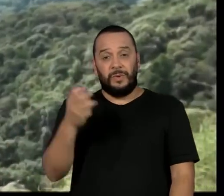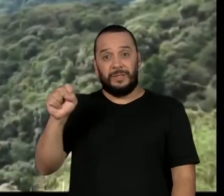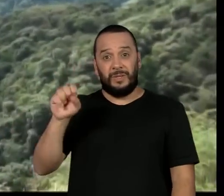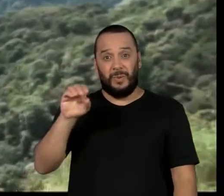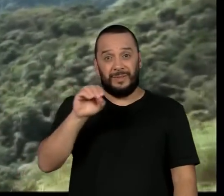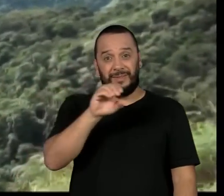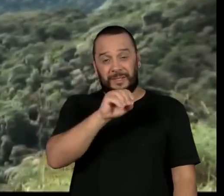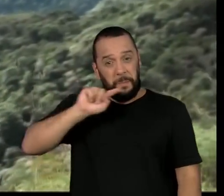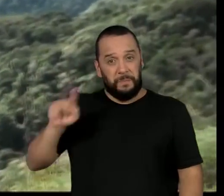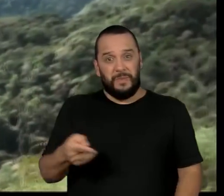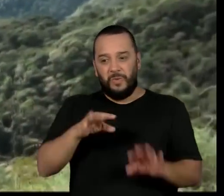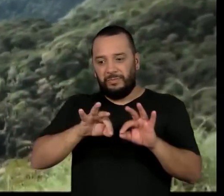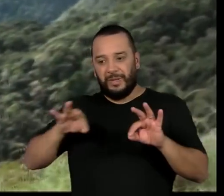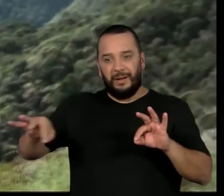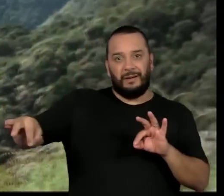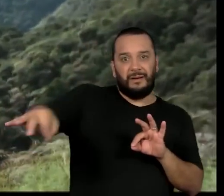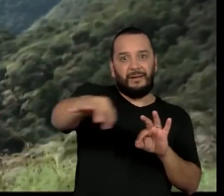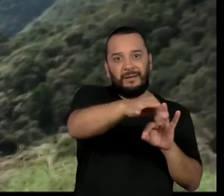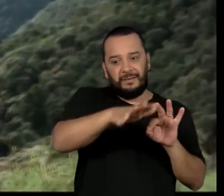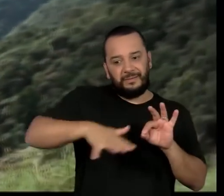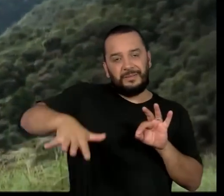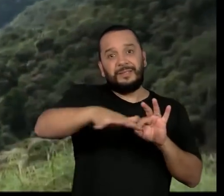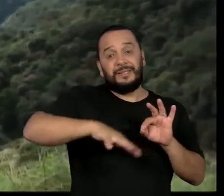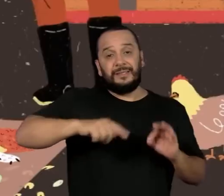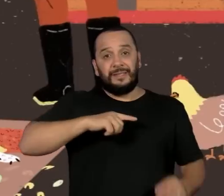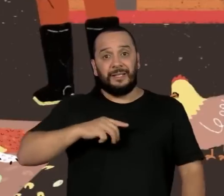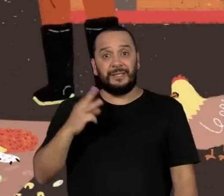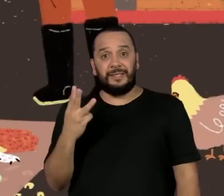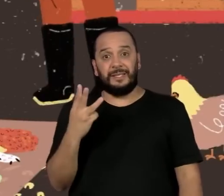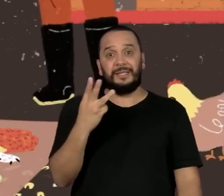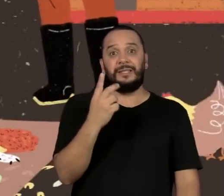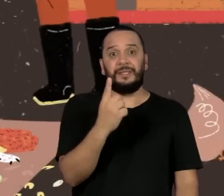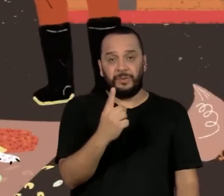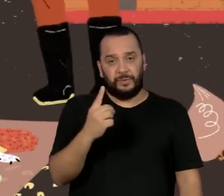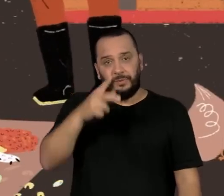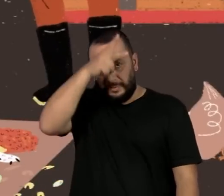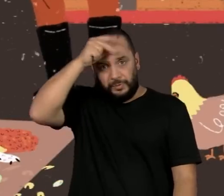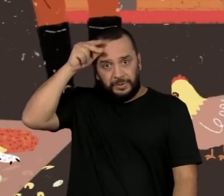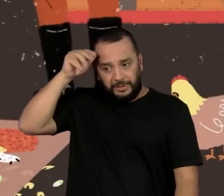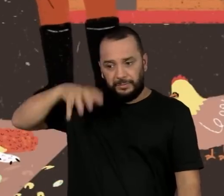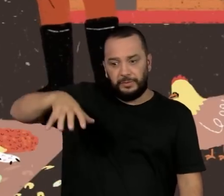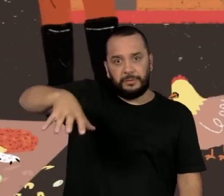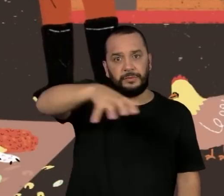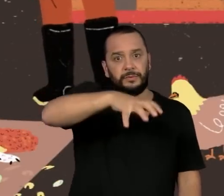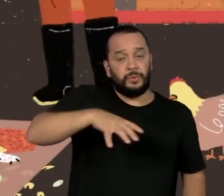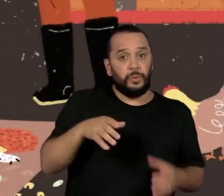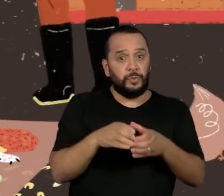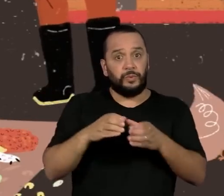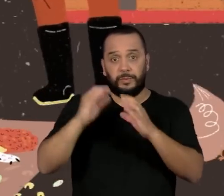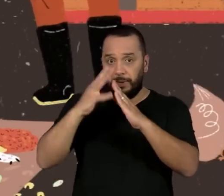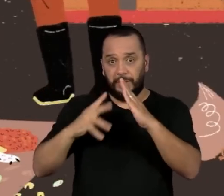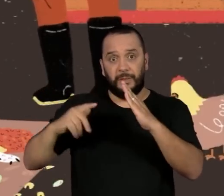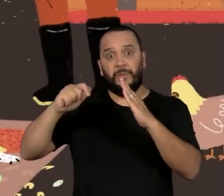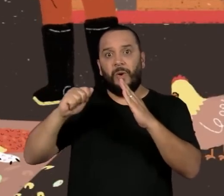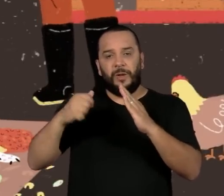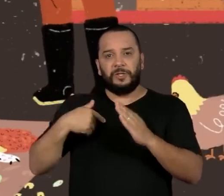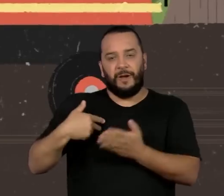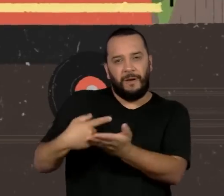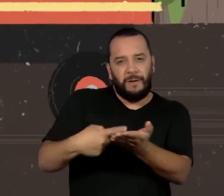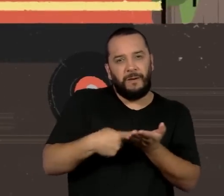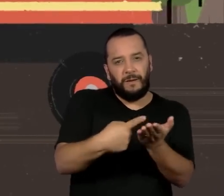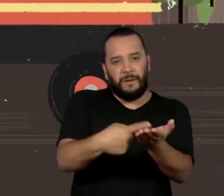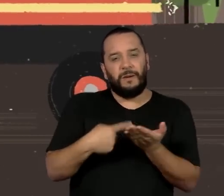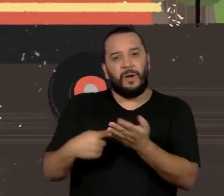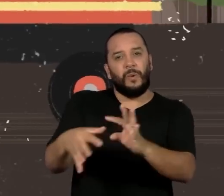2.800.000 hectares, onde ficam 31 municípios. Quilombolas dessa região estão unidos por um objetivo